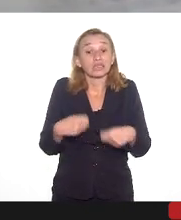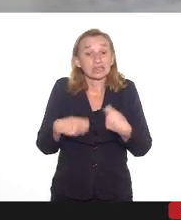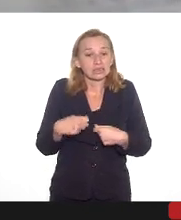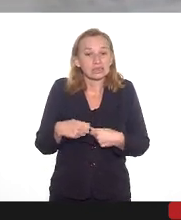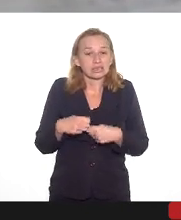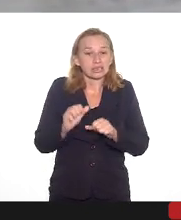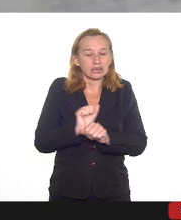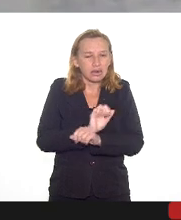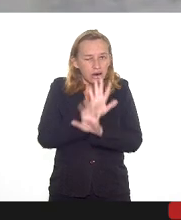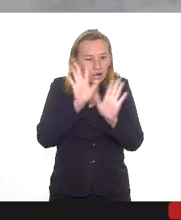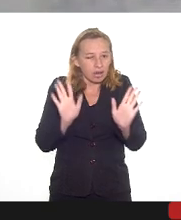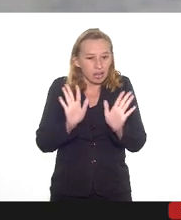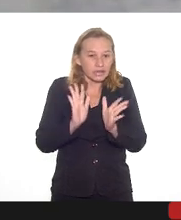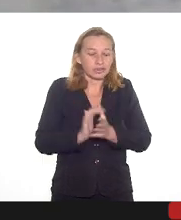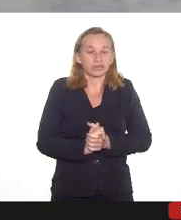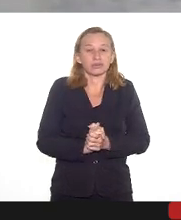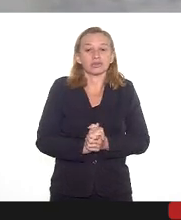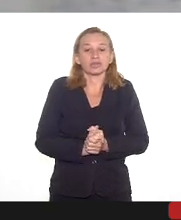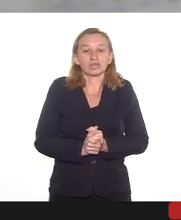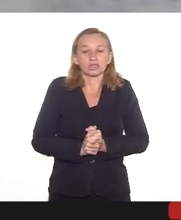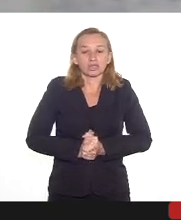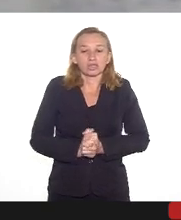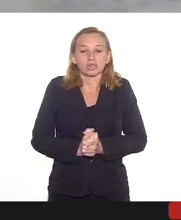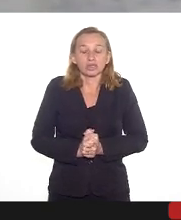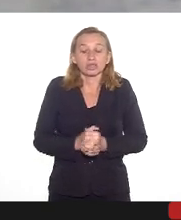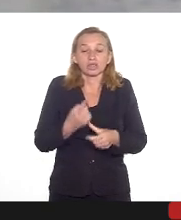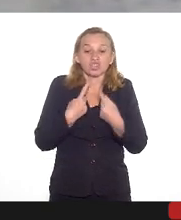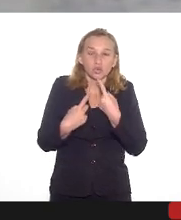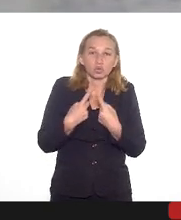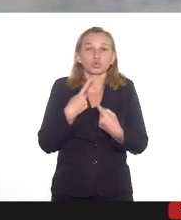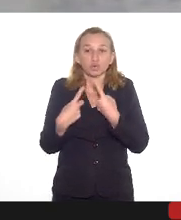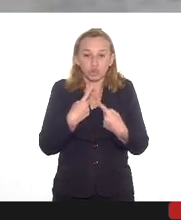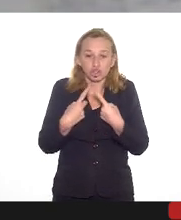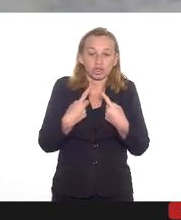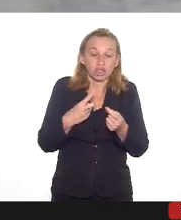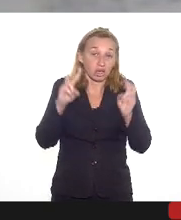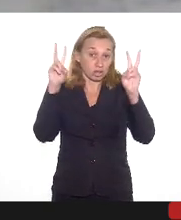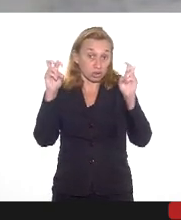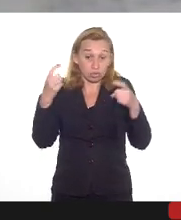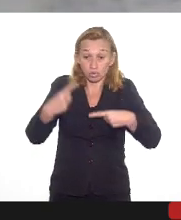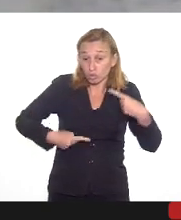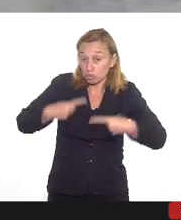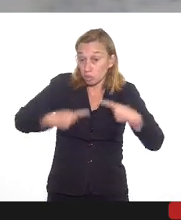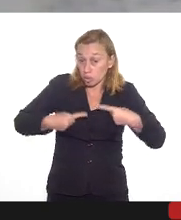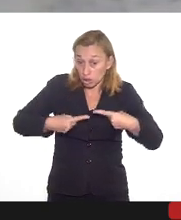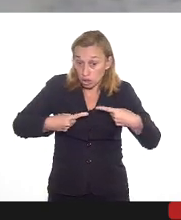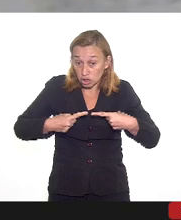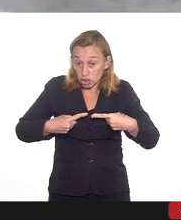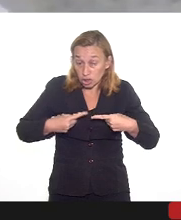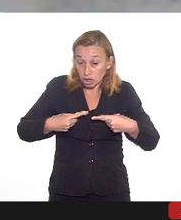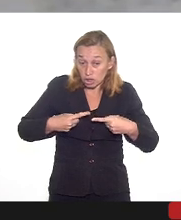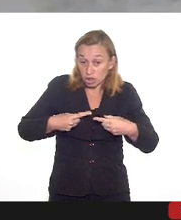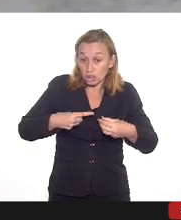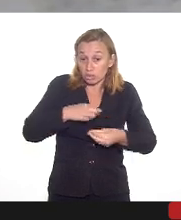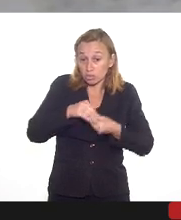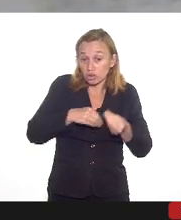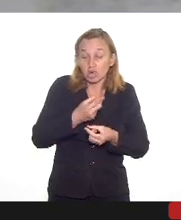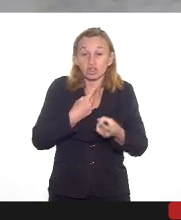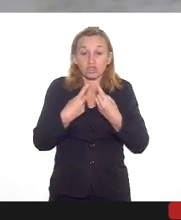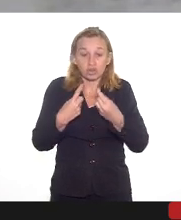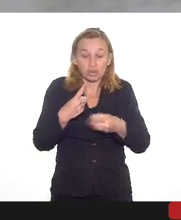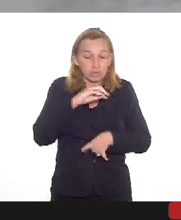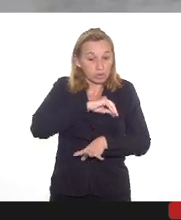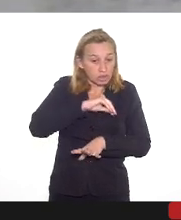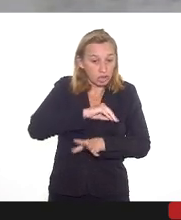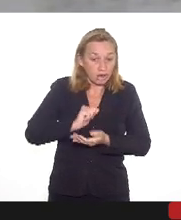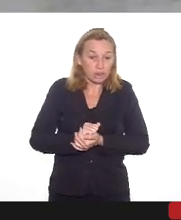essa clareza, além desses debates, da questão política envolvendo a discussão orçamentária.